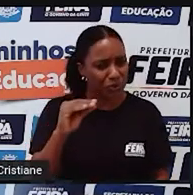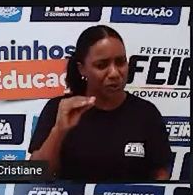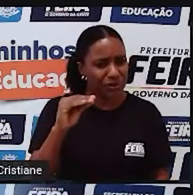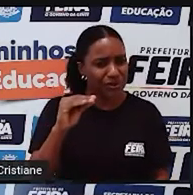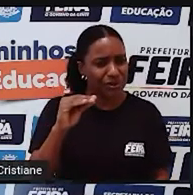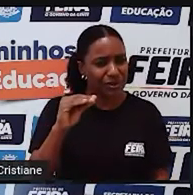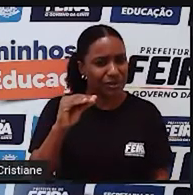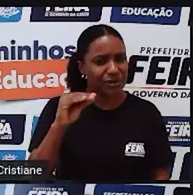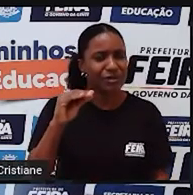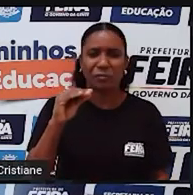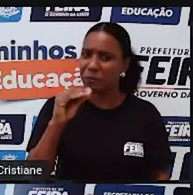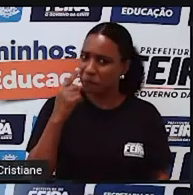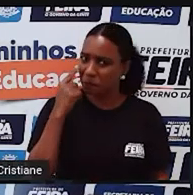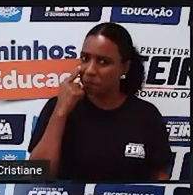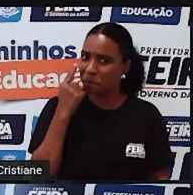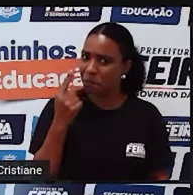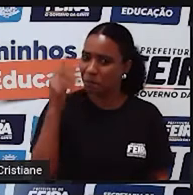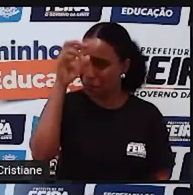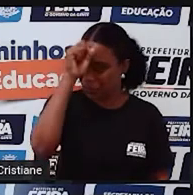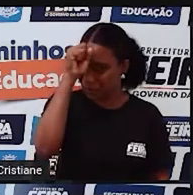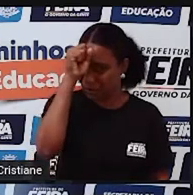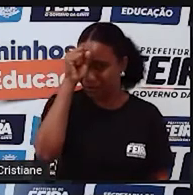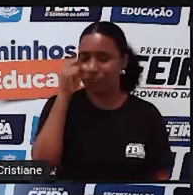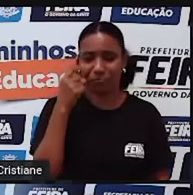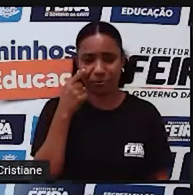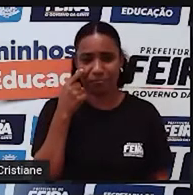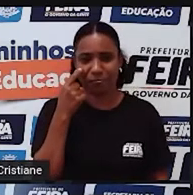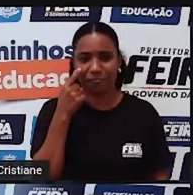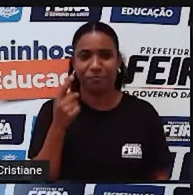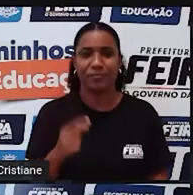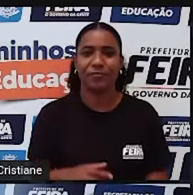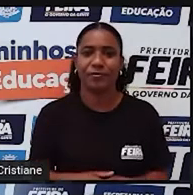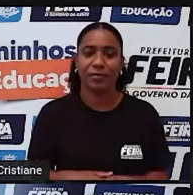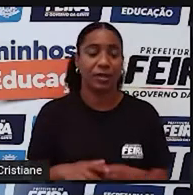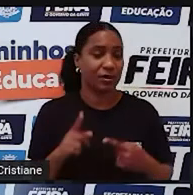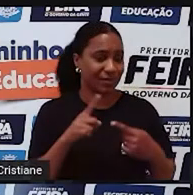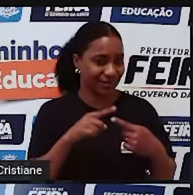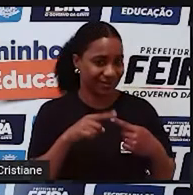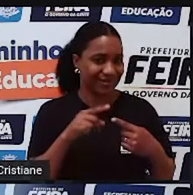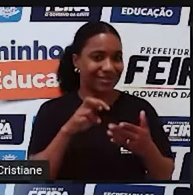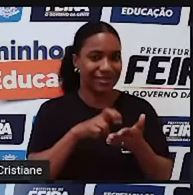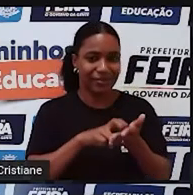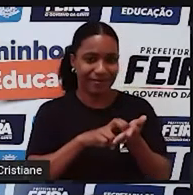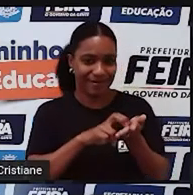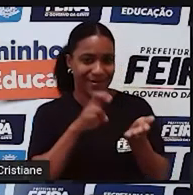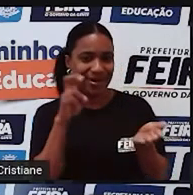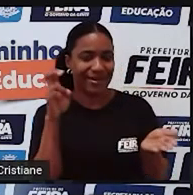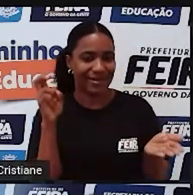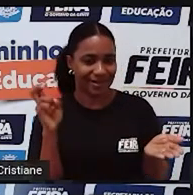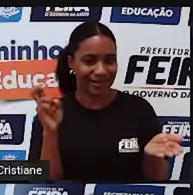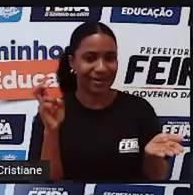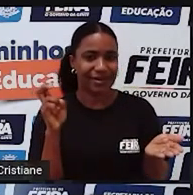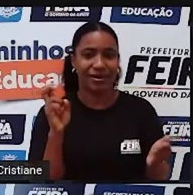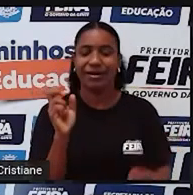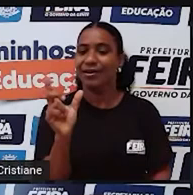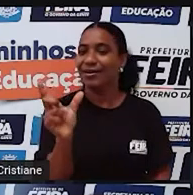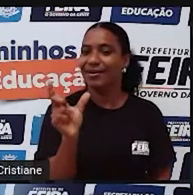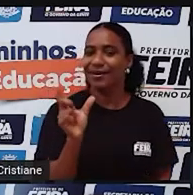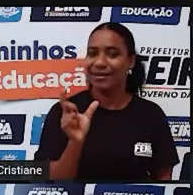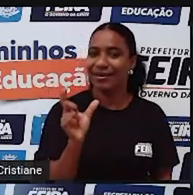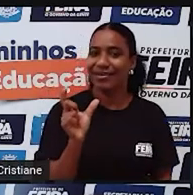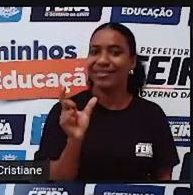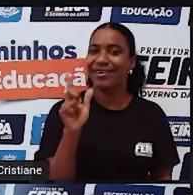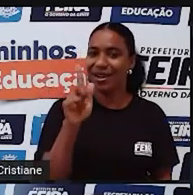palavras noite? Vamos aprender já já. Então, pela manhã, nós utilizamos a expressão